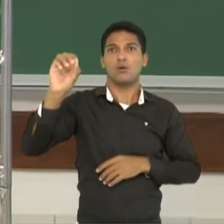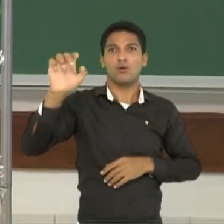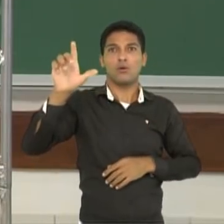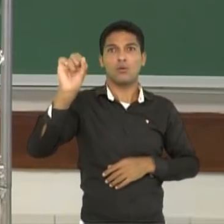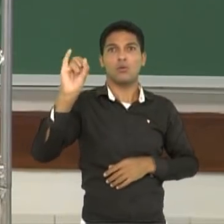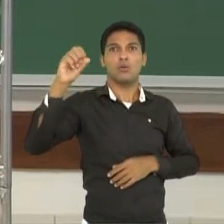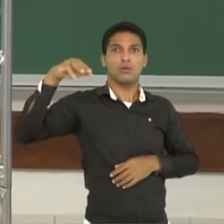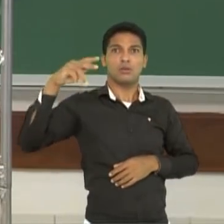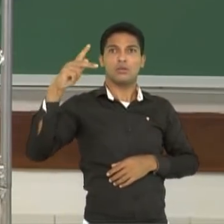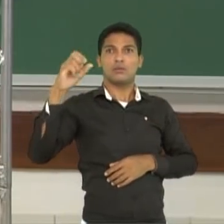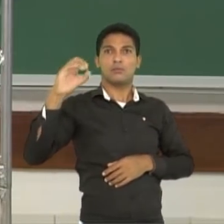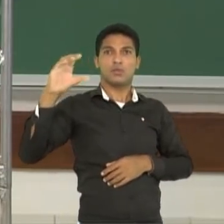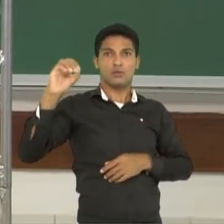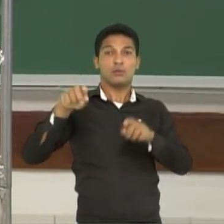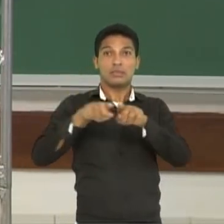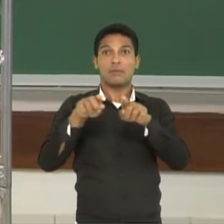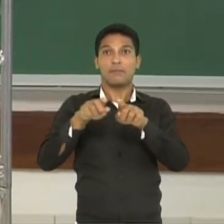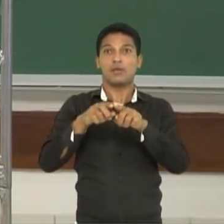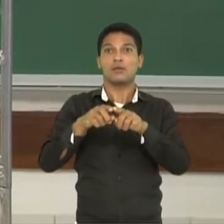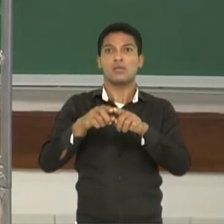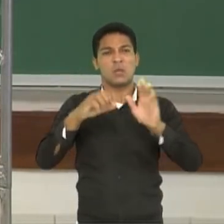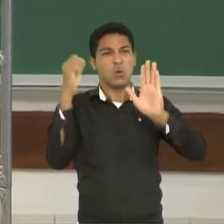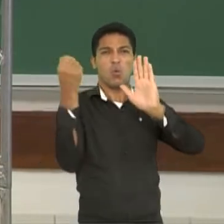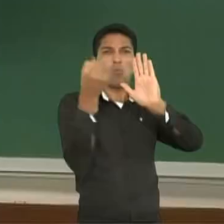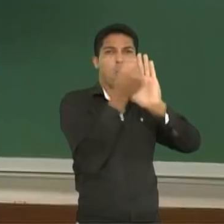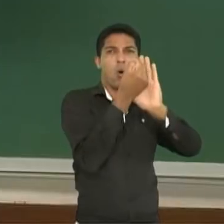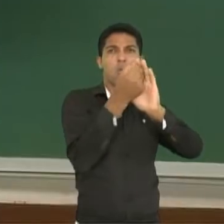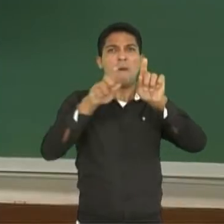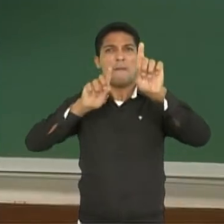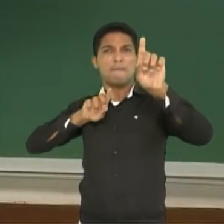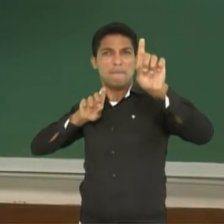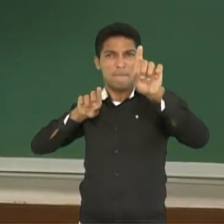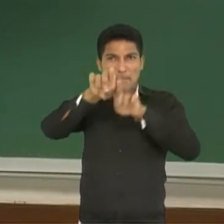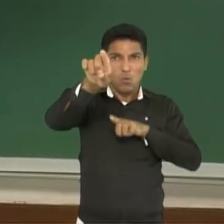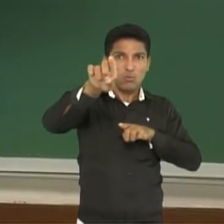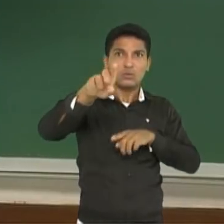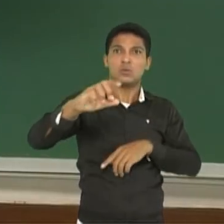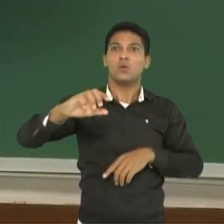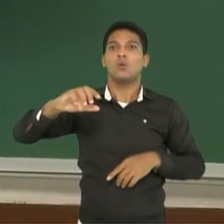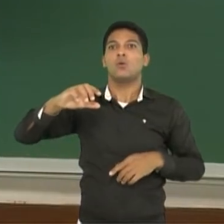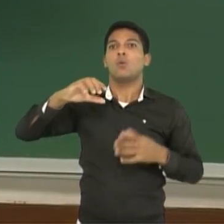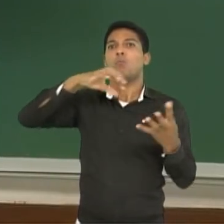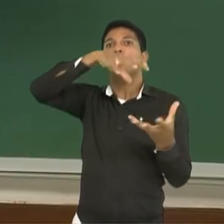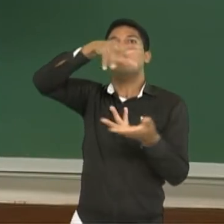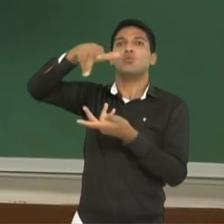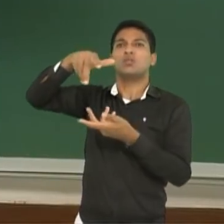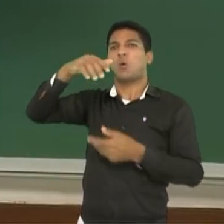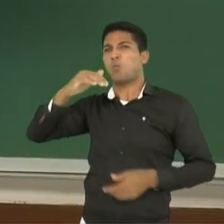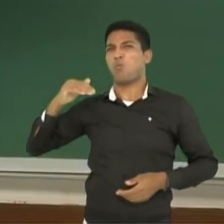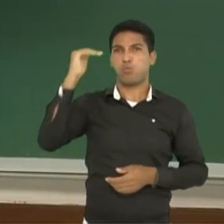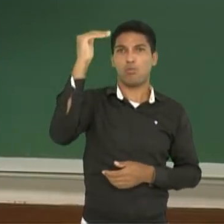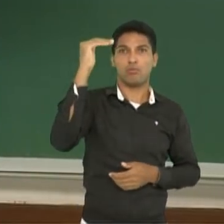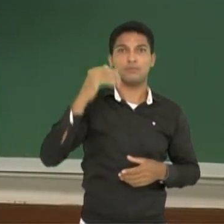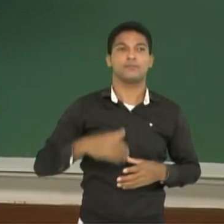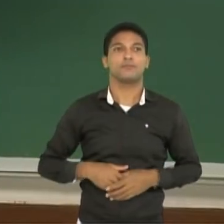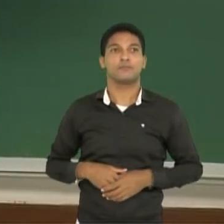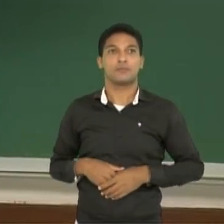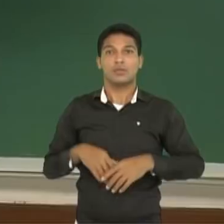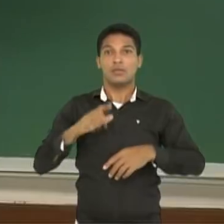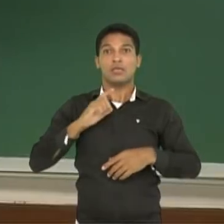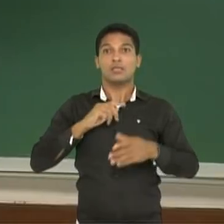estabelecida naquele momento, naquele esporte. Então, daí a gente vai ter, o recorde brasileiro, que é a melhor